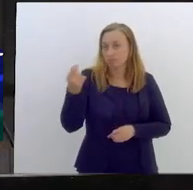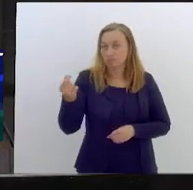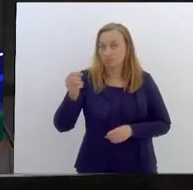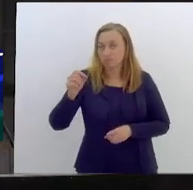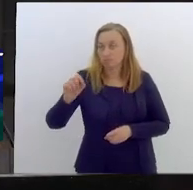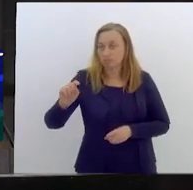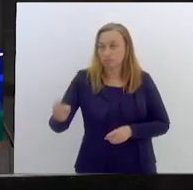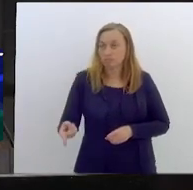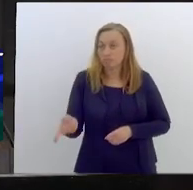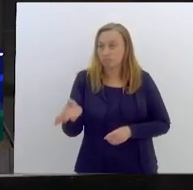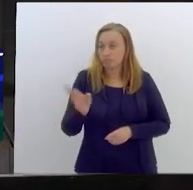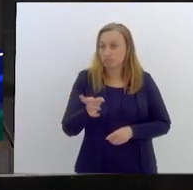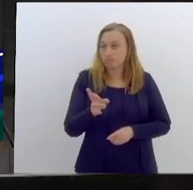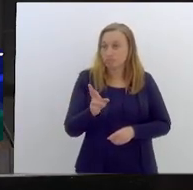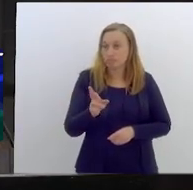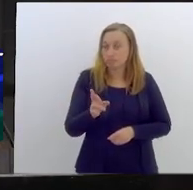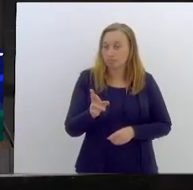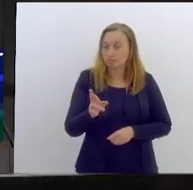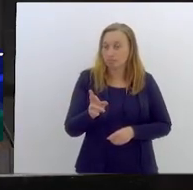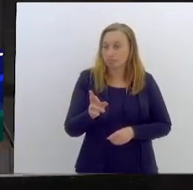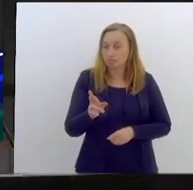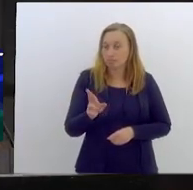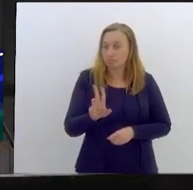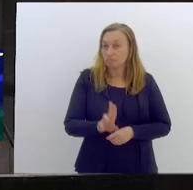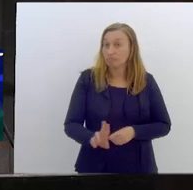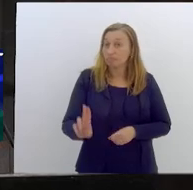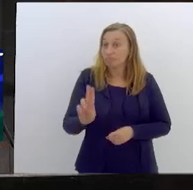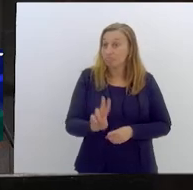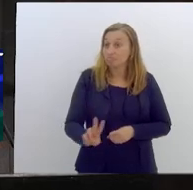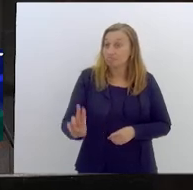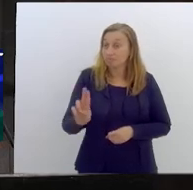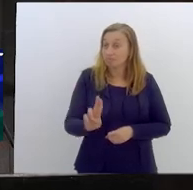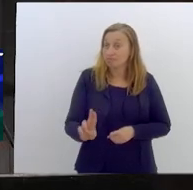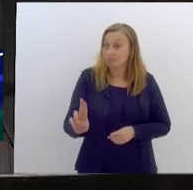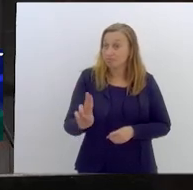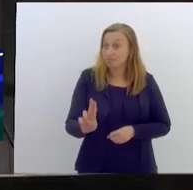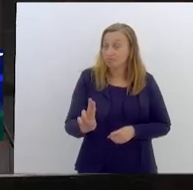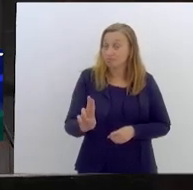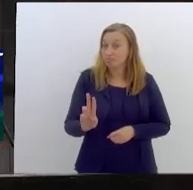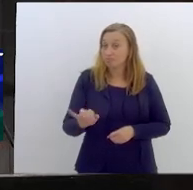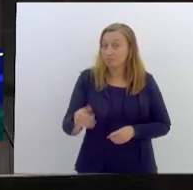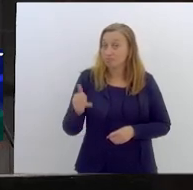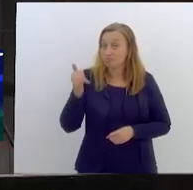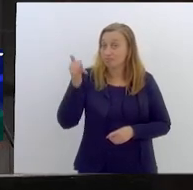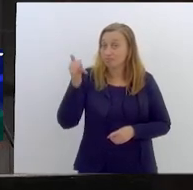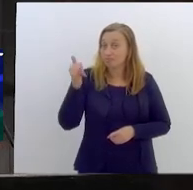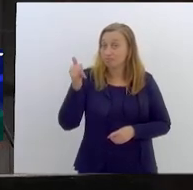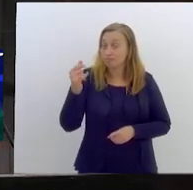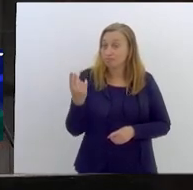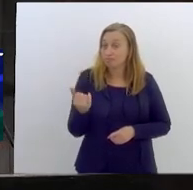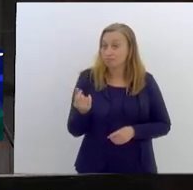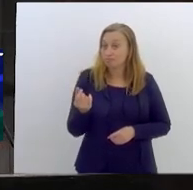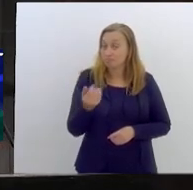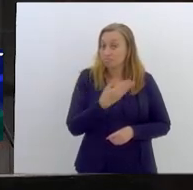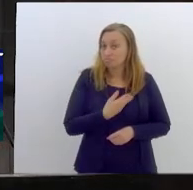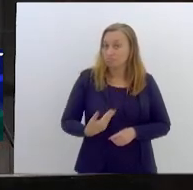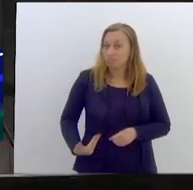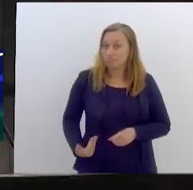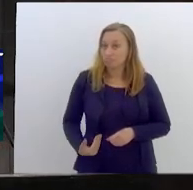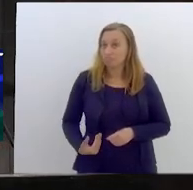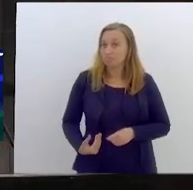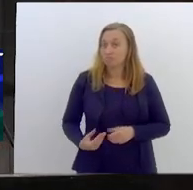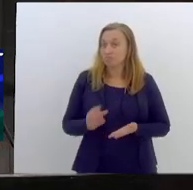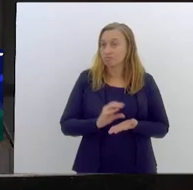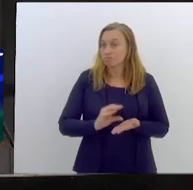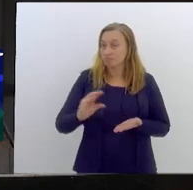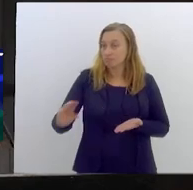reais que estão sendo geridos com juros do dinheiro público que nós destinamos